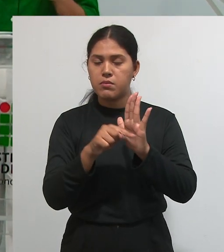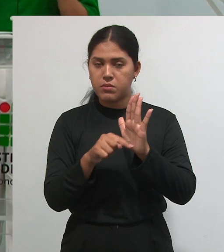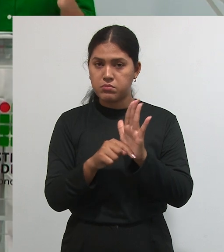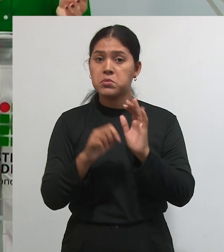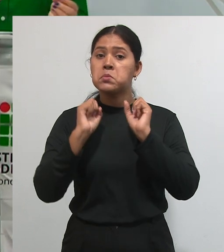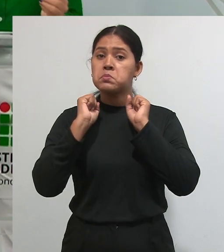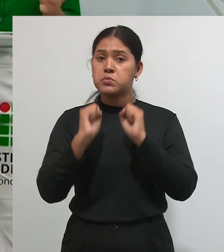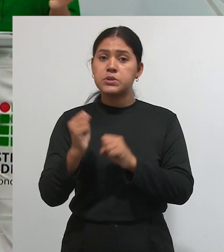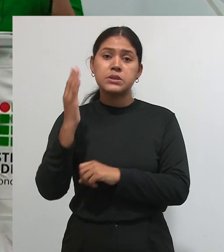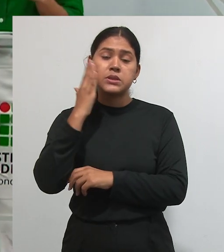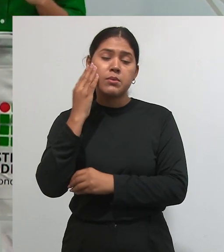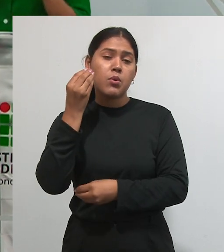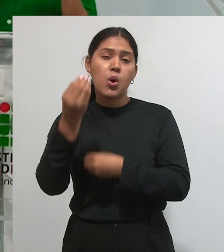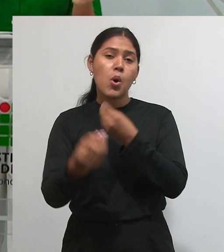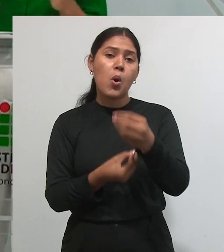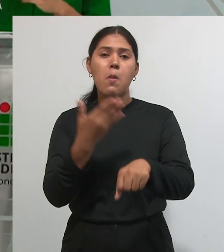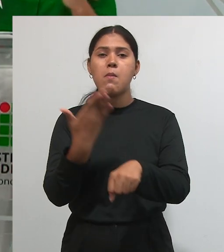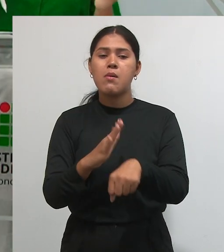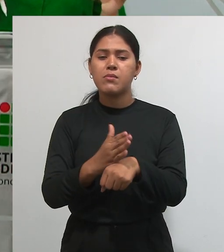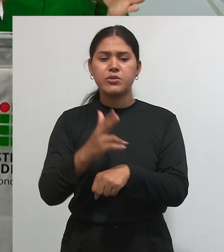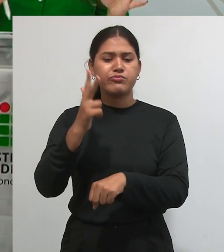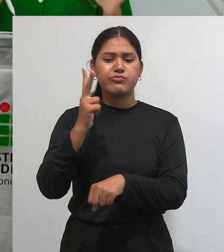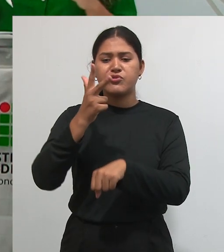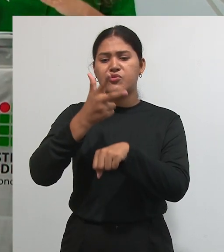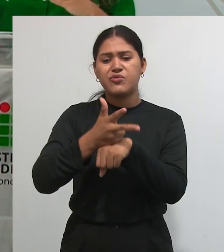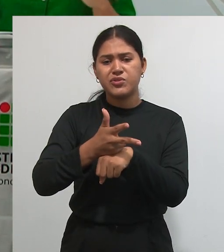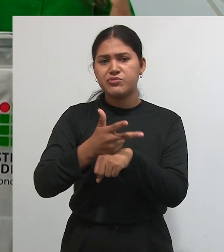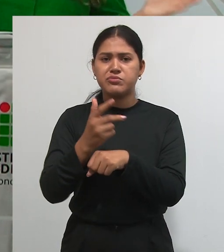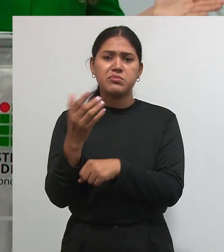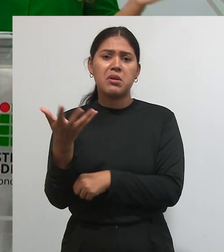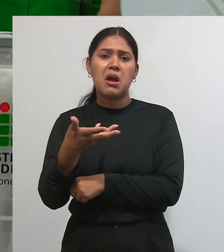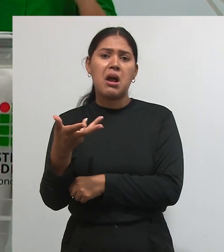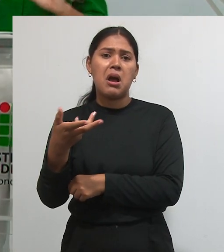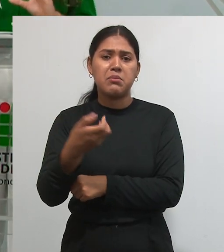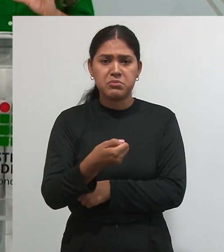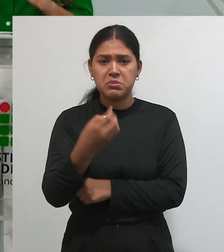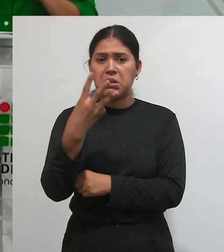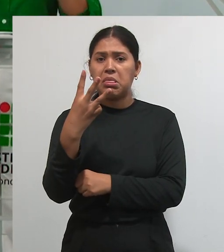questões, tá? Para que vocês vejam algumas coisas na prática. Aqui a gente tem pouco tempo,